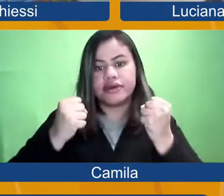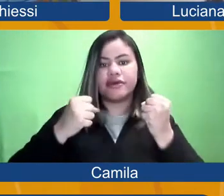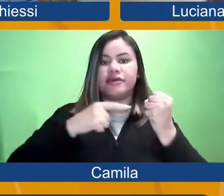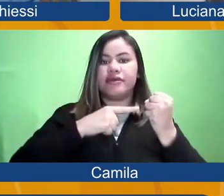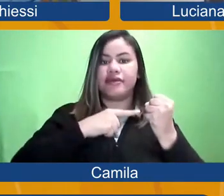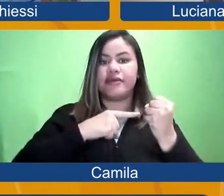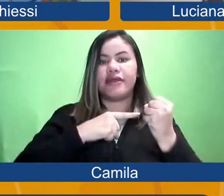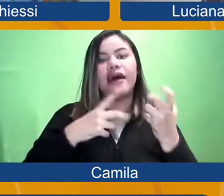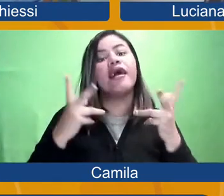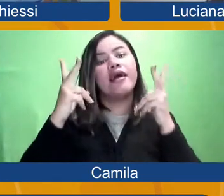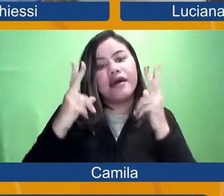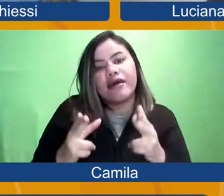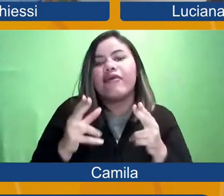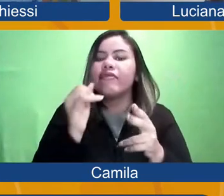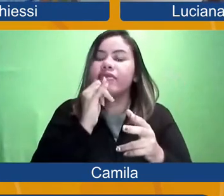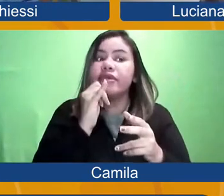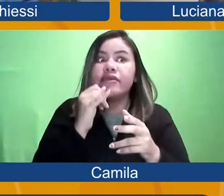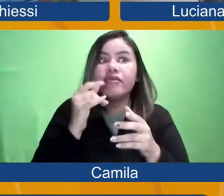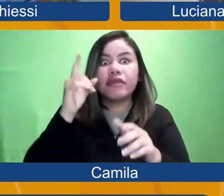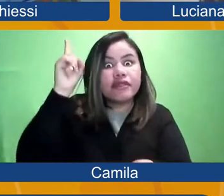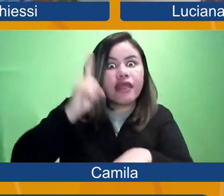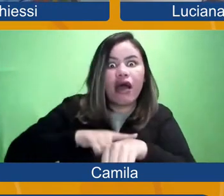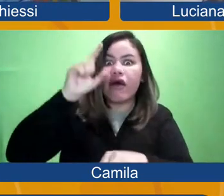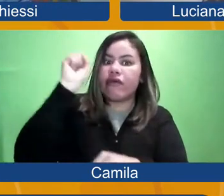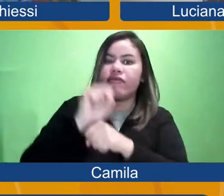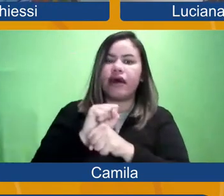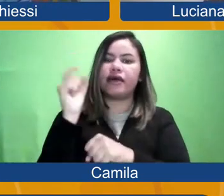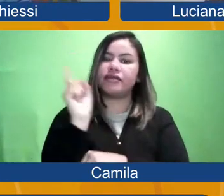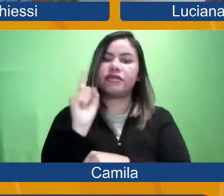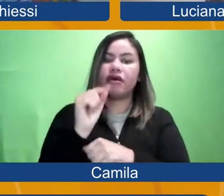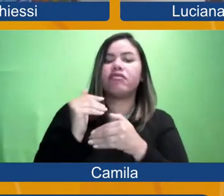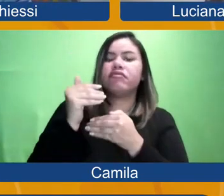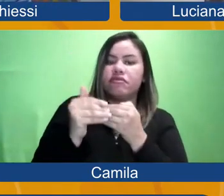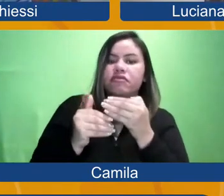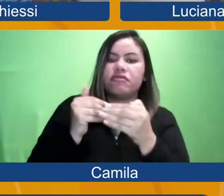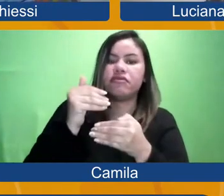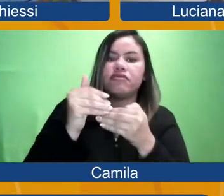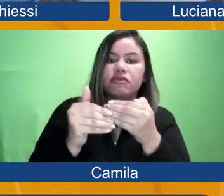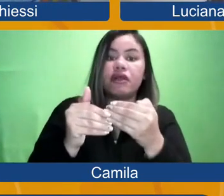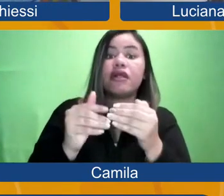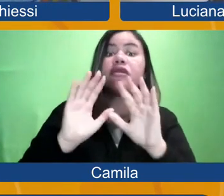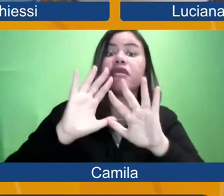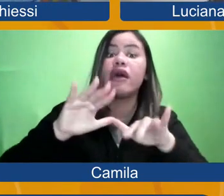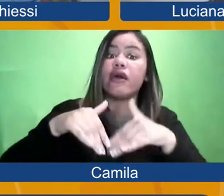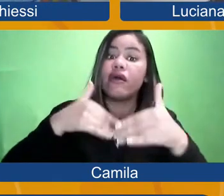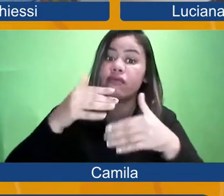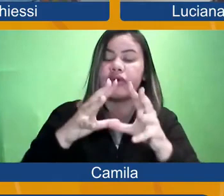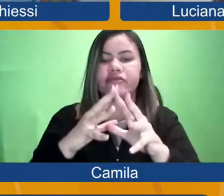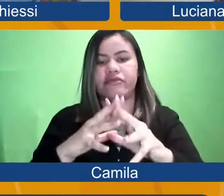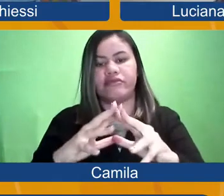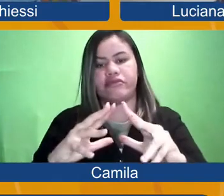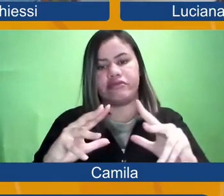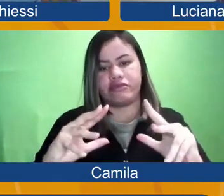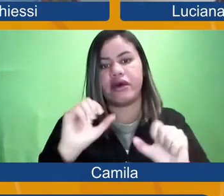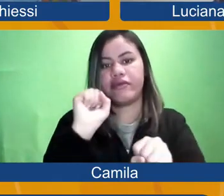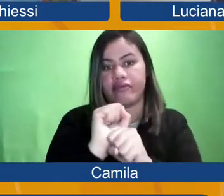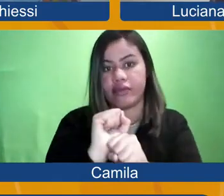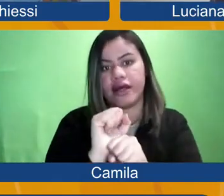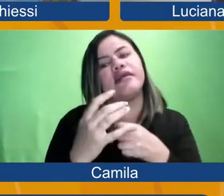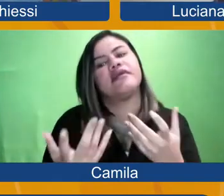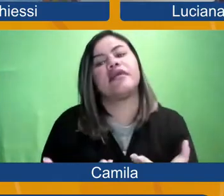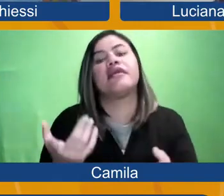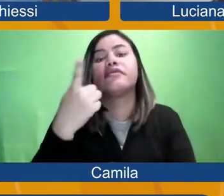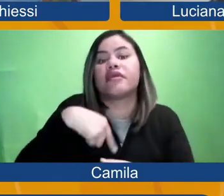como o professor Cristiano colocou, a professora Rosângela também, é uma escolha nossa, né? Nós precisamos